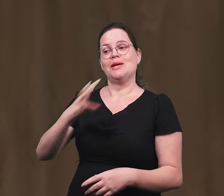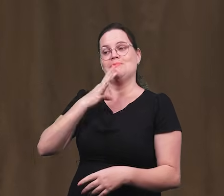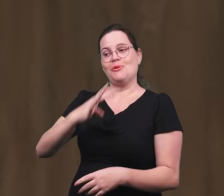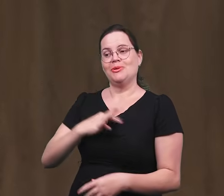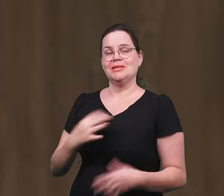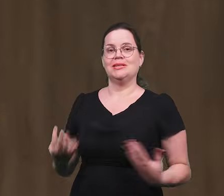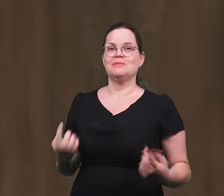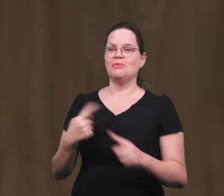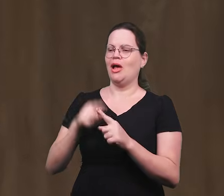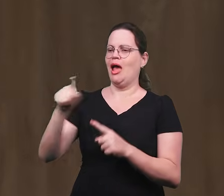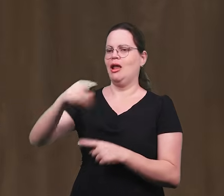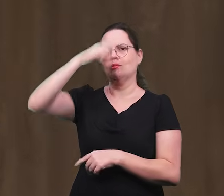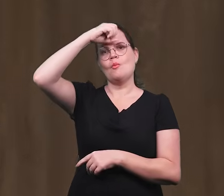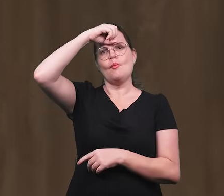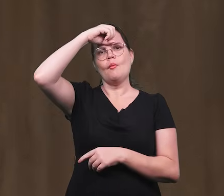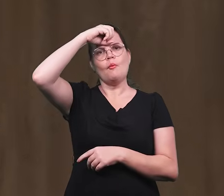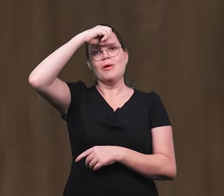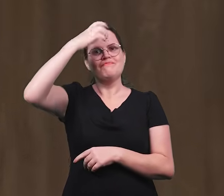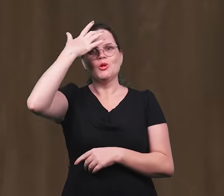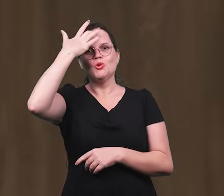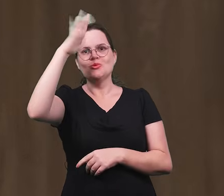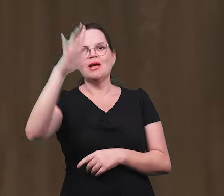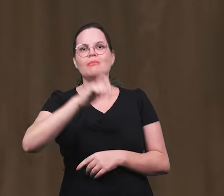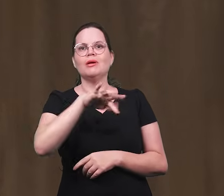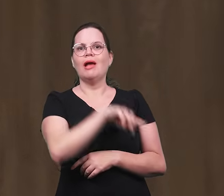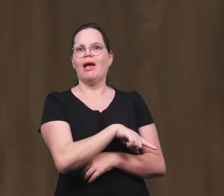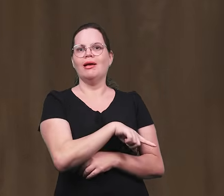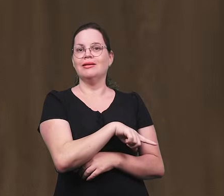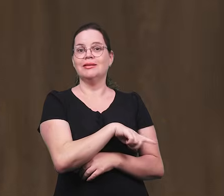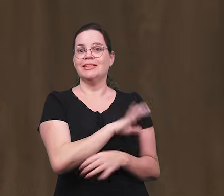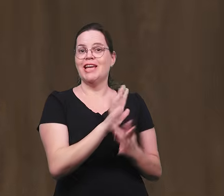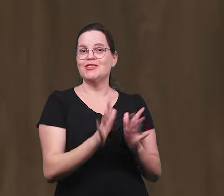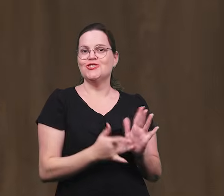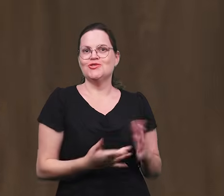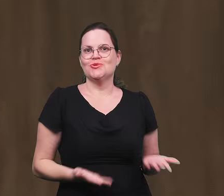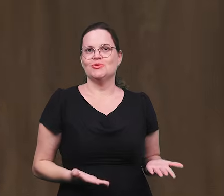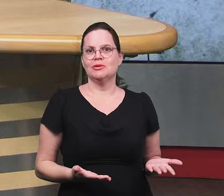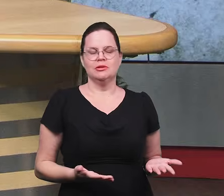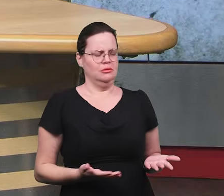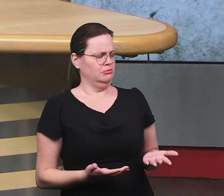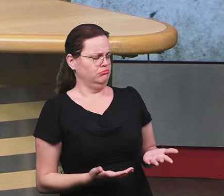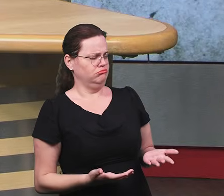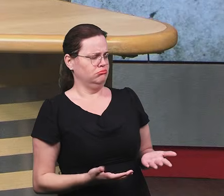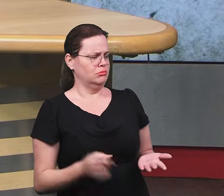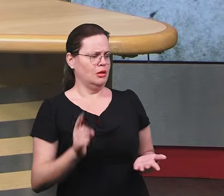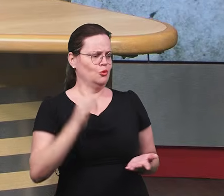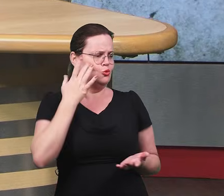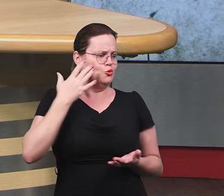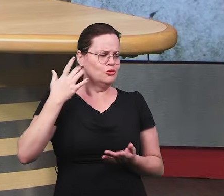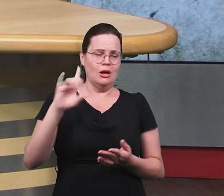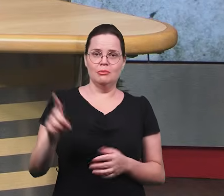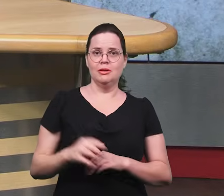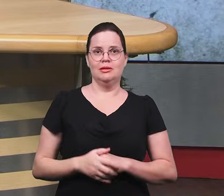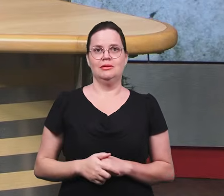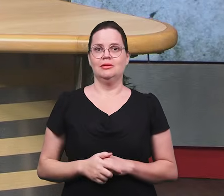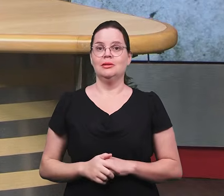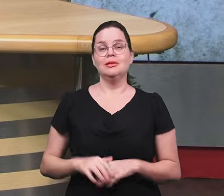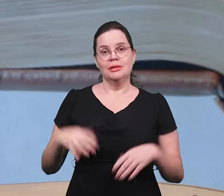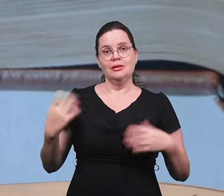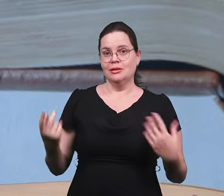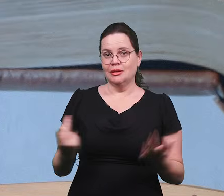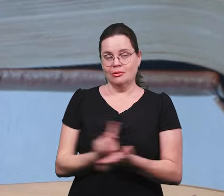não alcançou ainda quem é que estava falando com ela. Não, ela não sabia. E